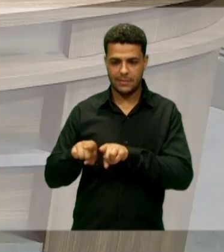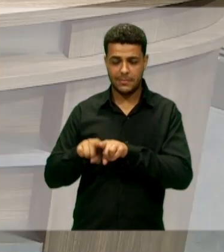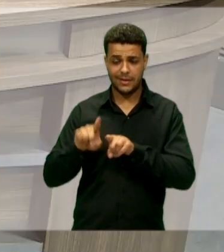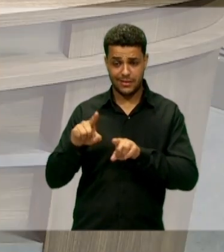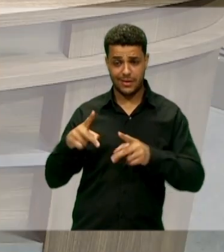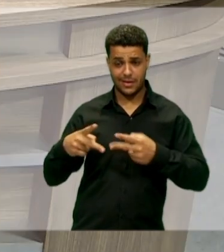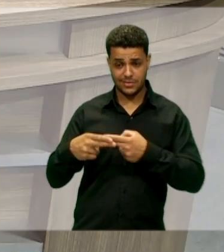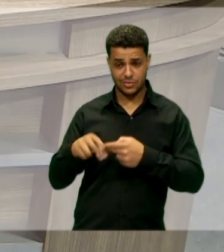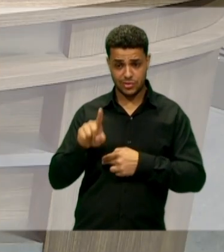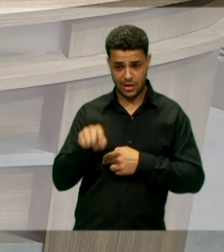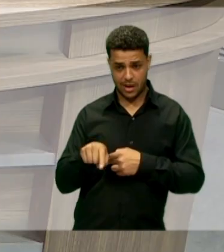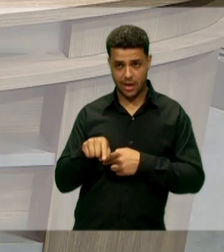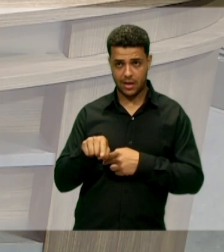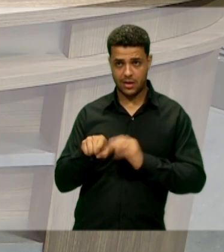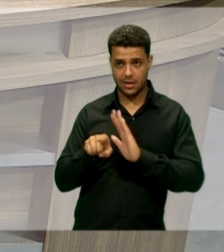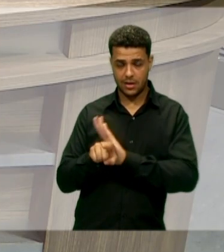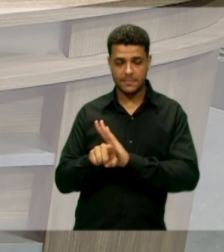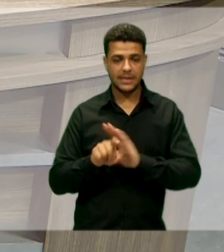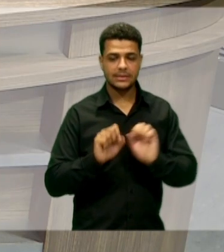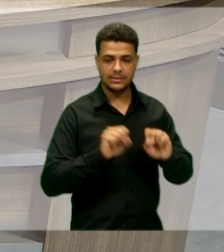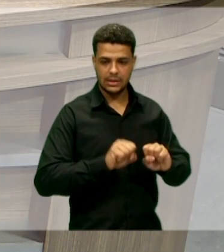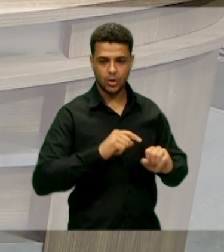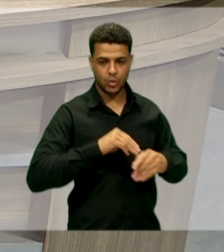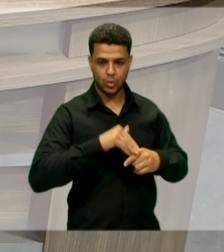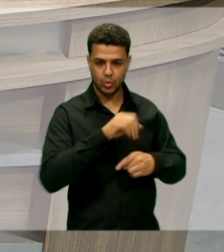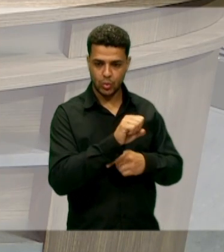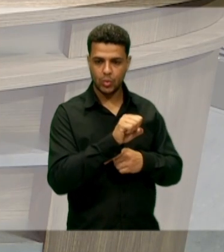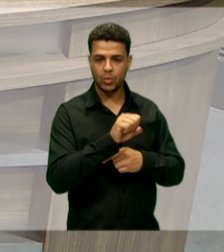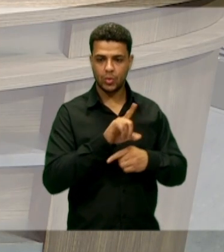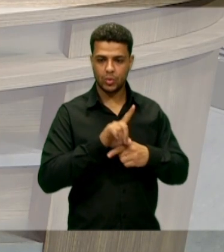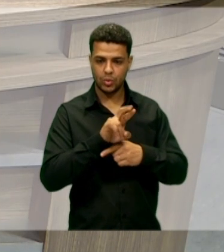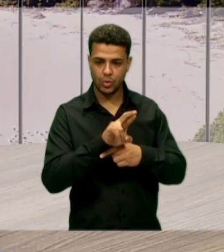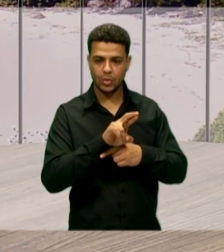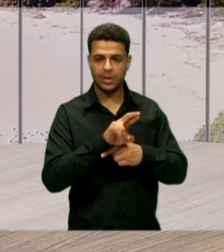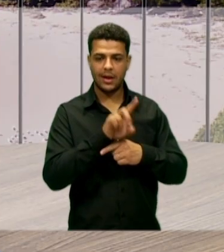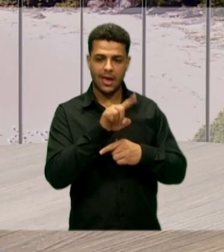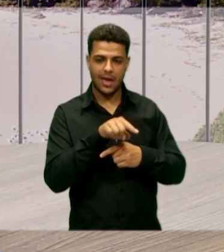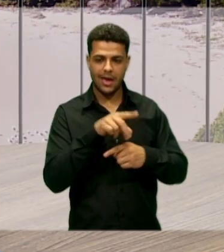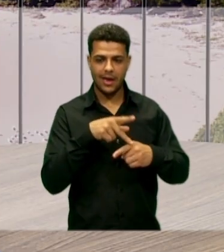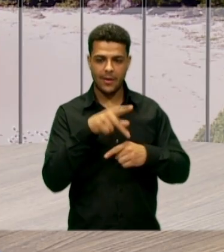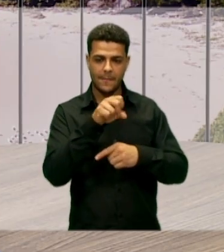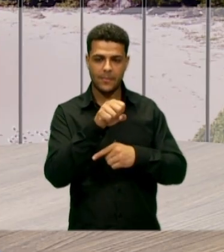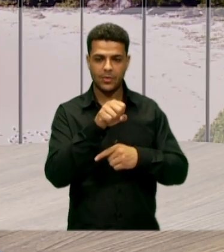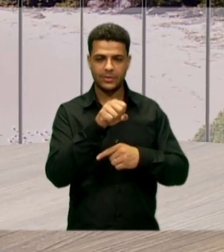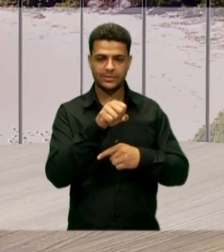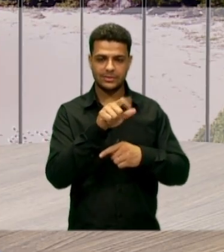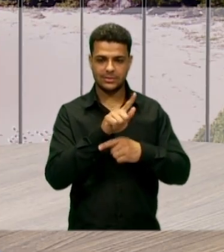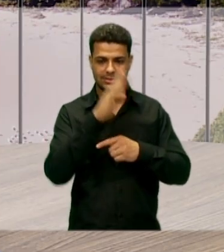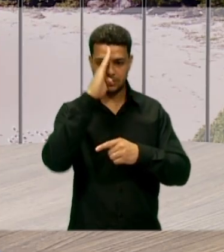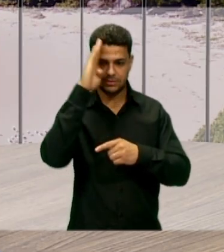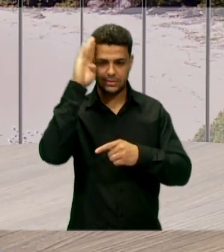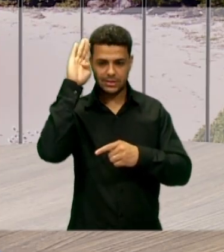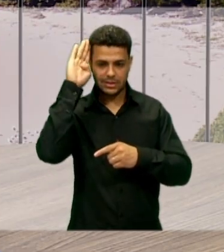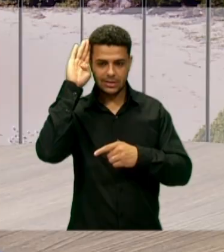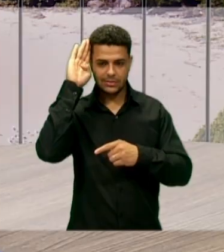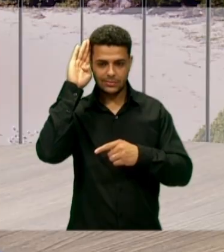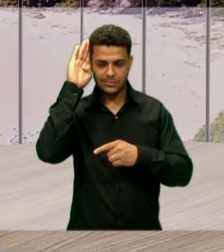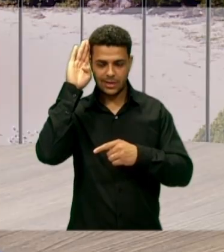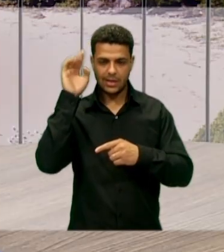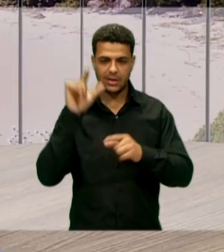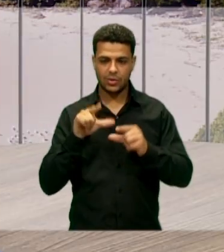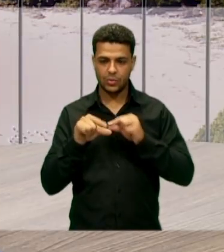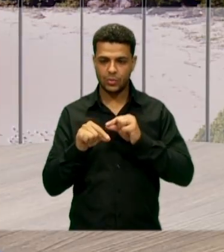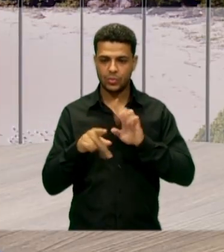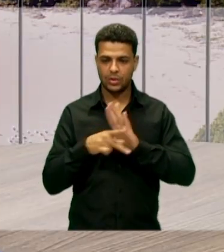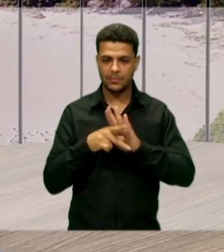em cirurgia, né? Foi em cirurgia. É que o mestrado e o doutorado são pós-graduações acadêmicas, estrito sensu, que a gente chama,